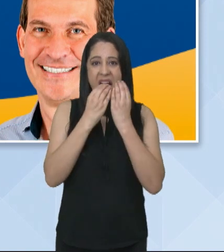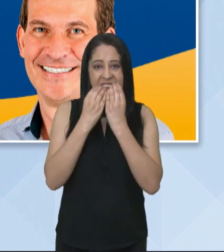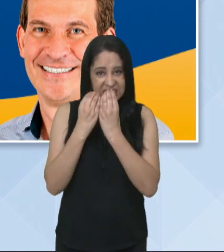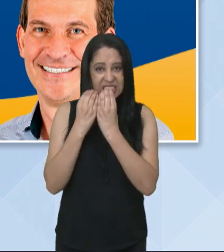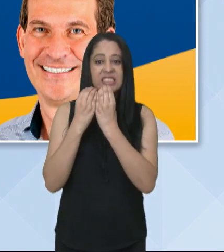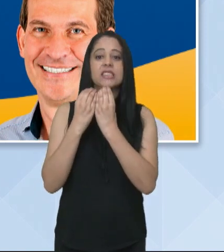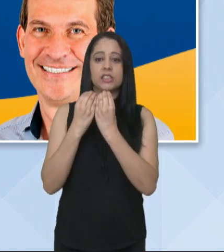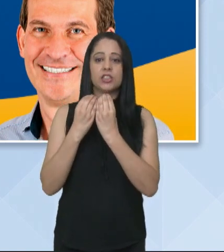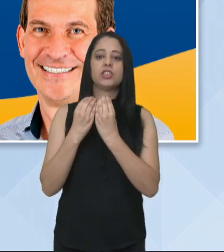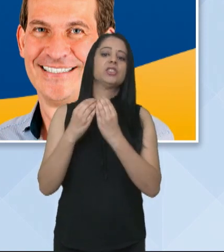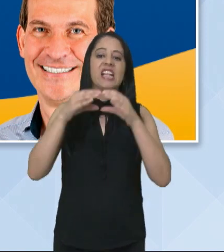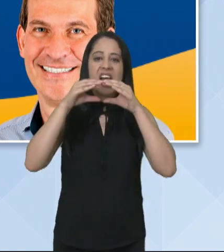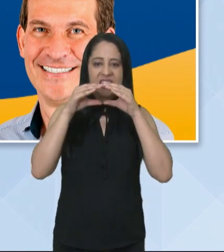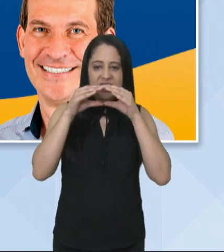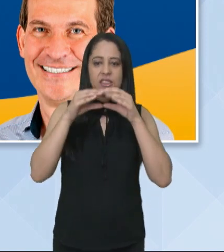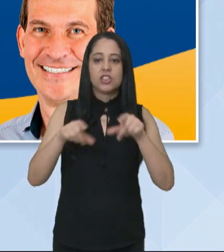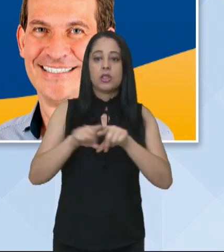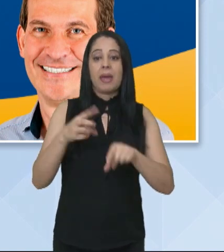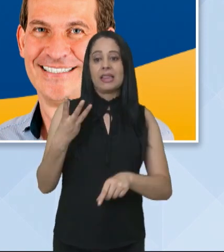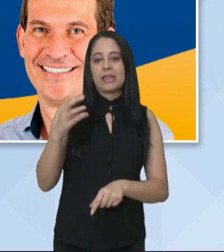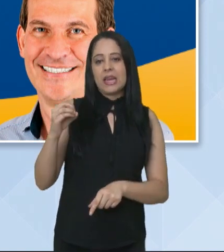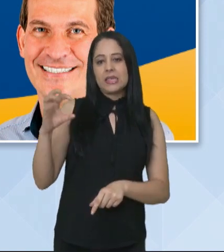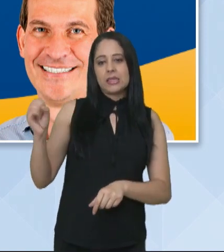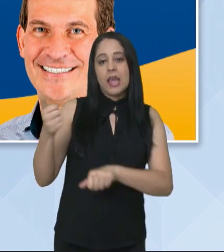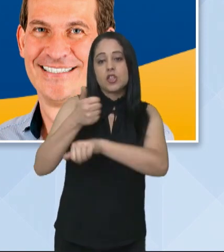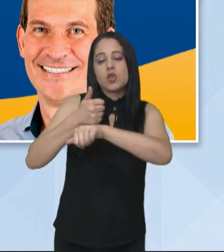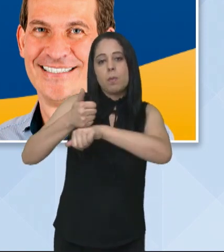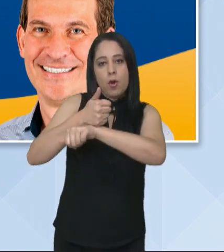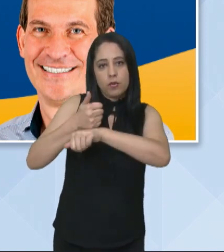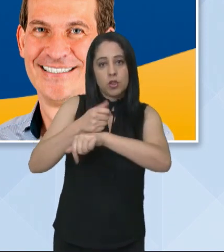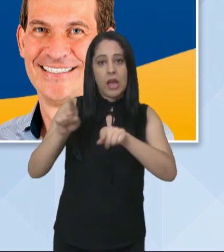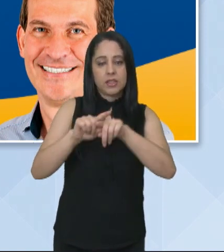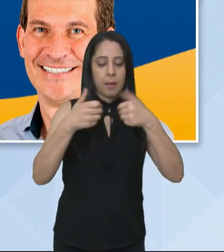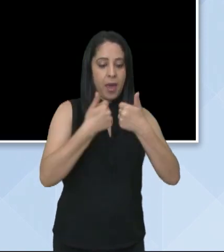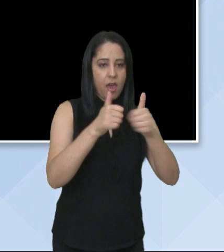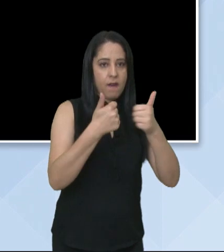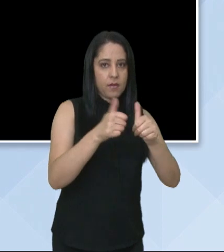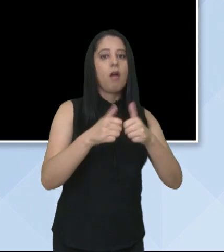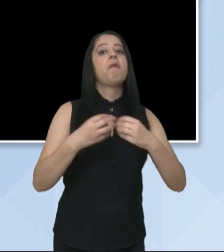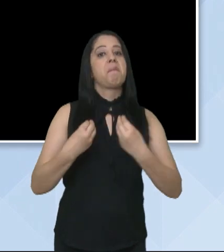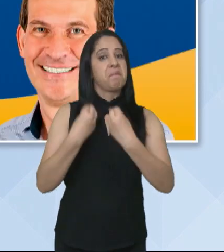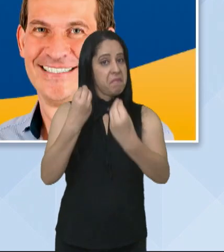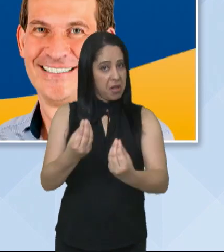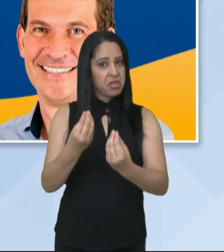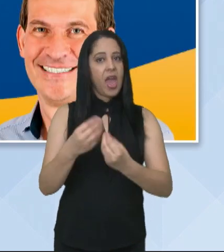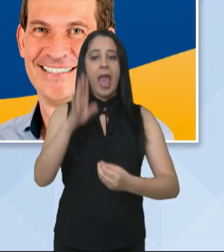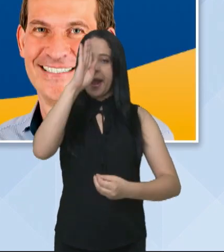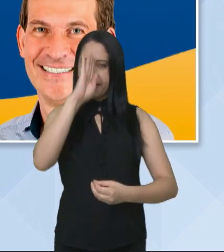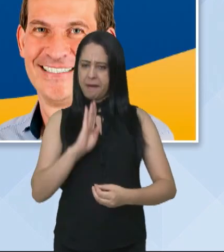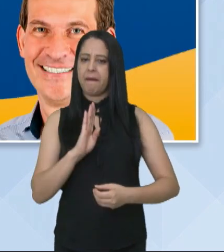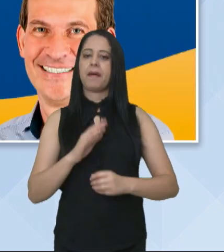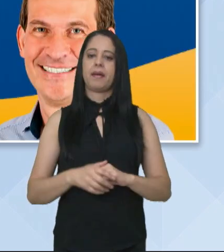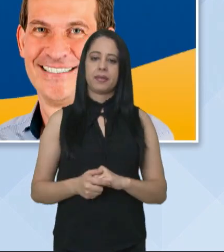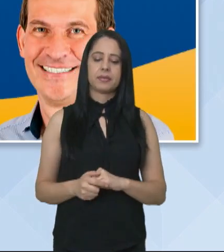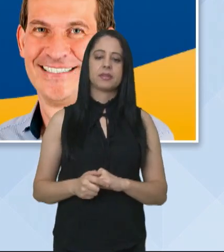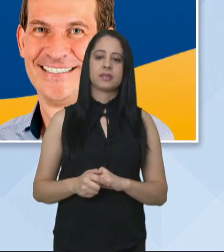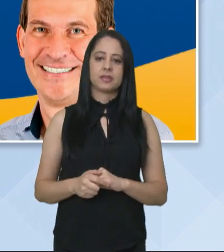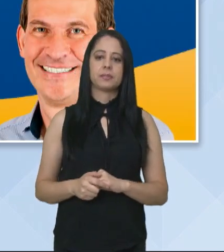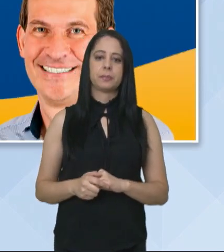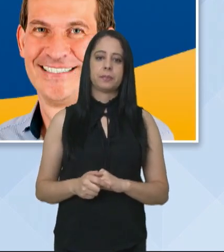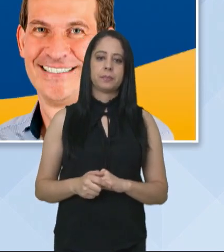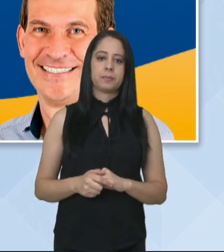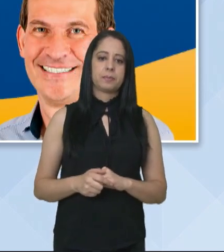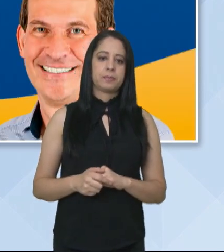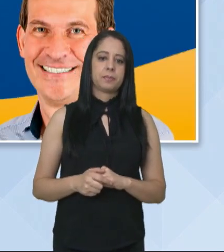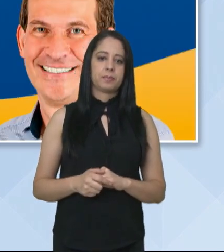300 profissionais e o fornecimento de transporte para esses alunos também irem aos